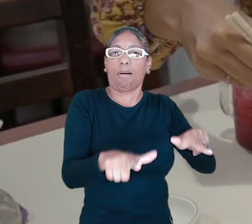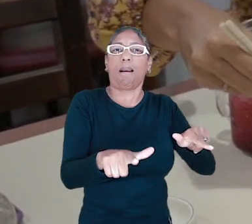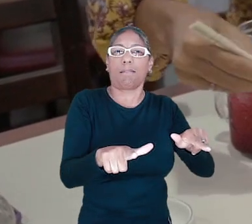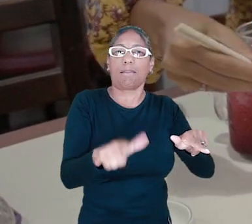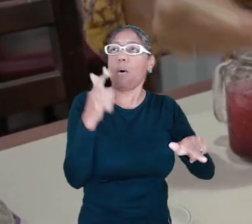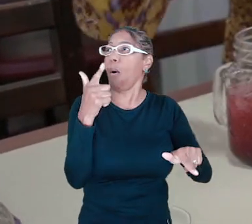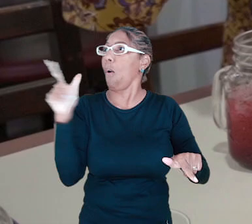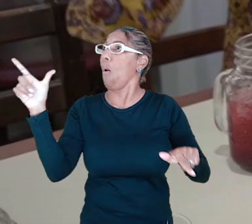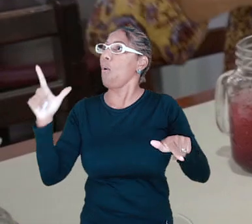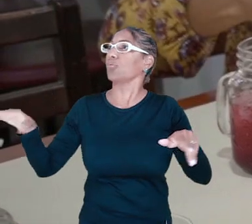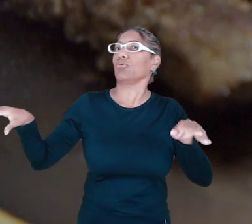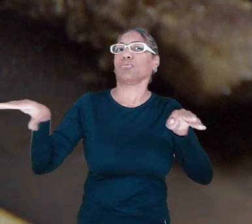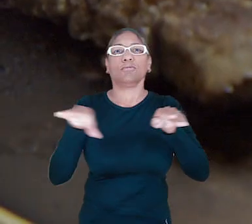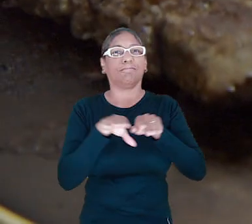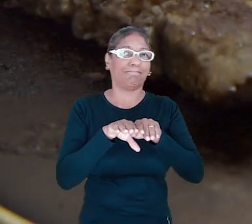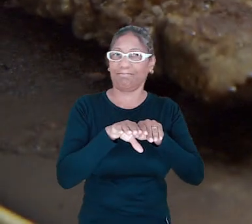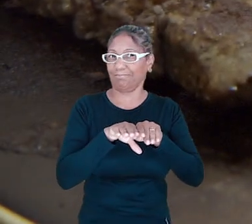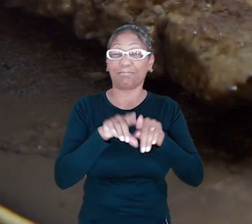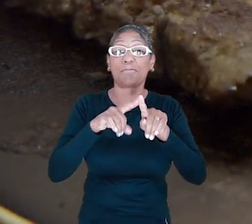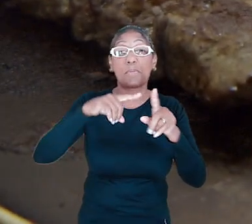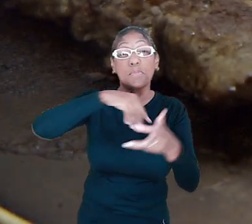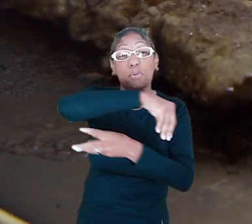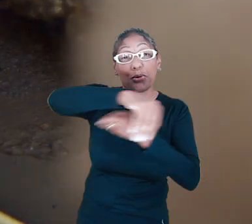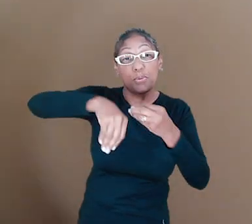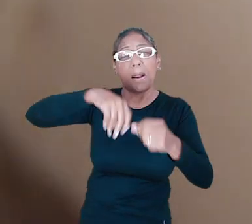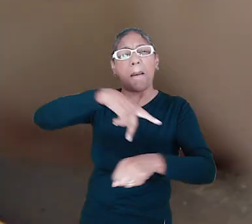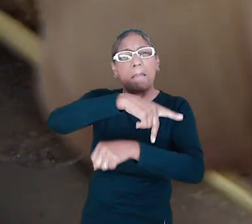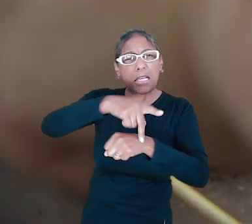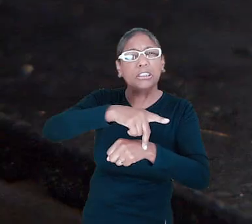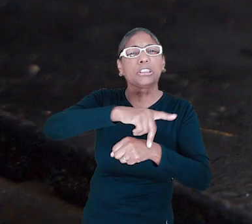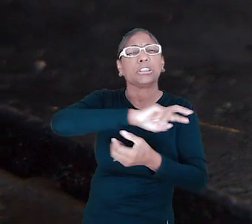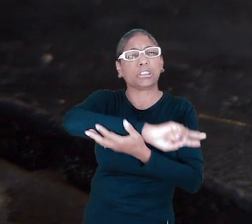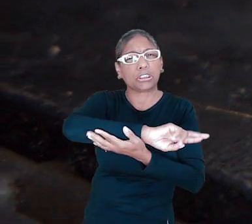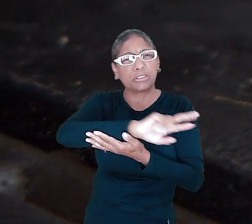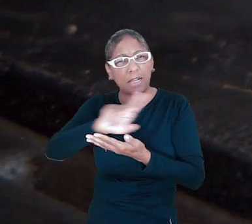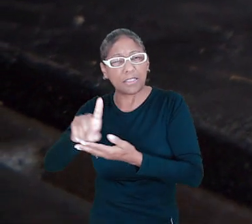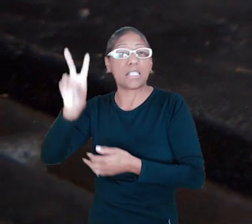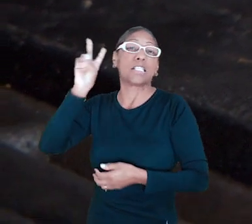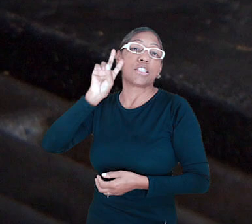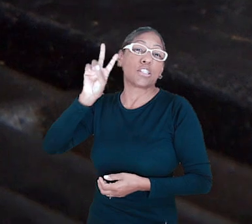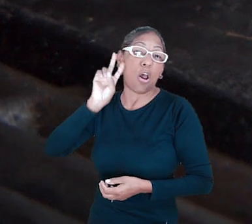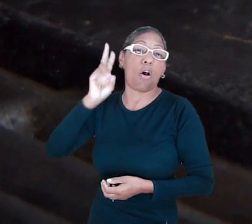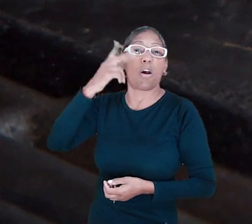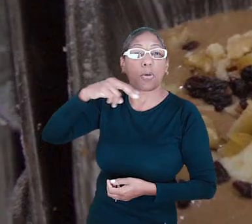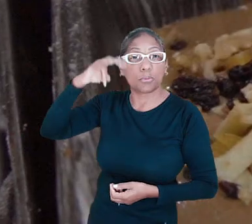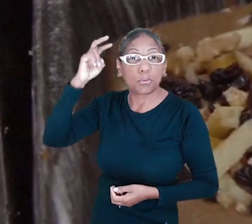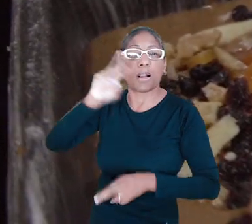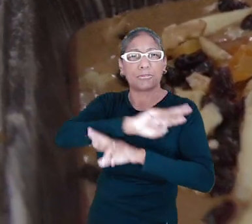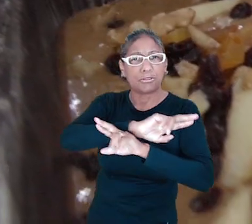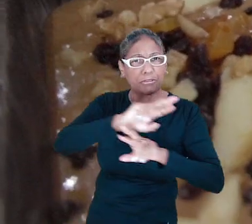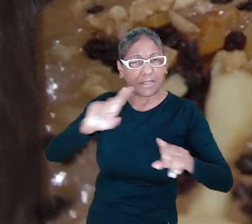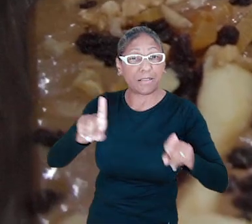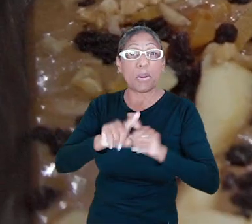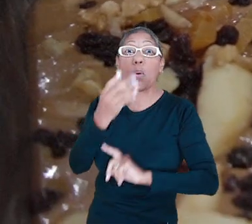só existe ali por meio dessa mistura assim, de pessoas de países tão diferentes, com histórias diferentes,